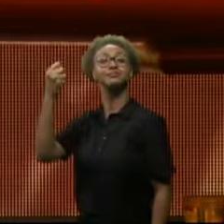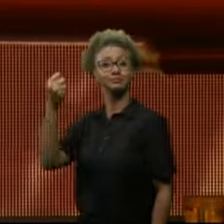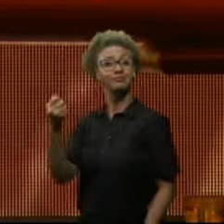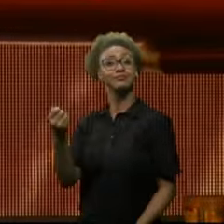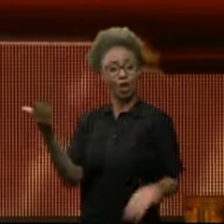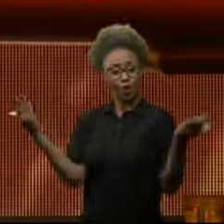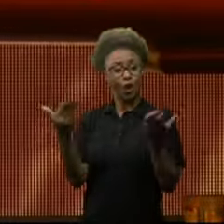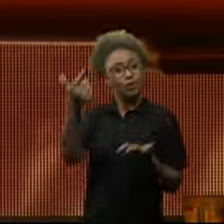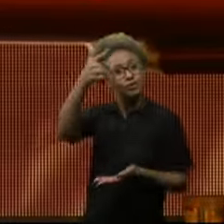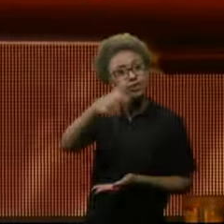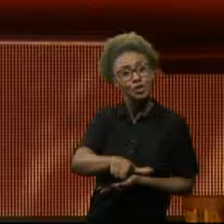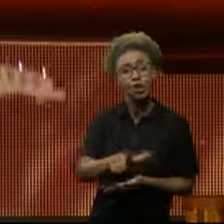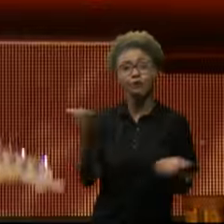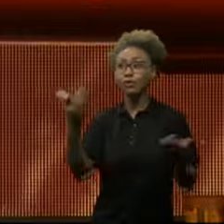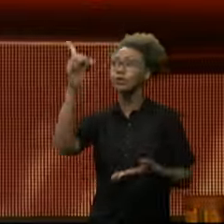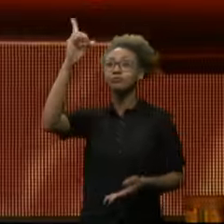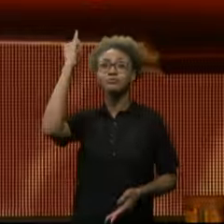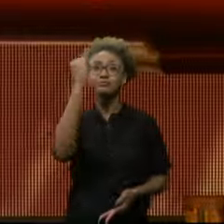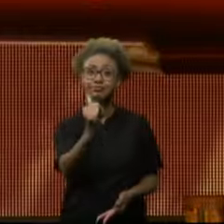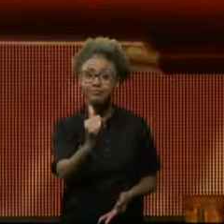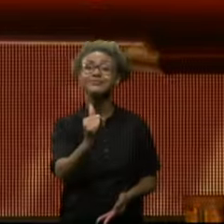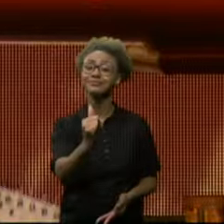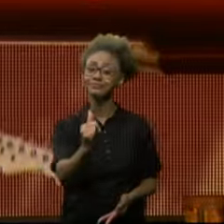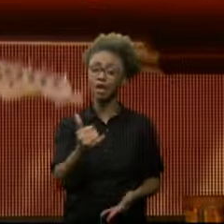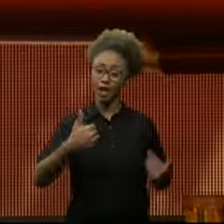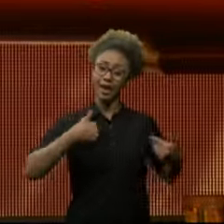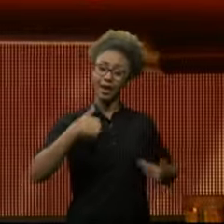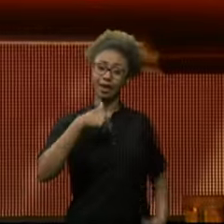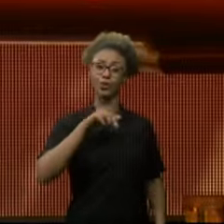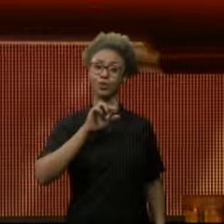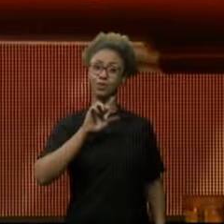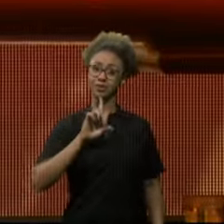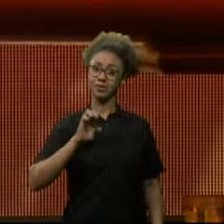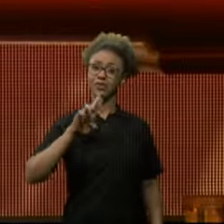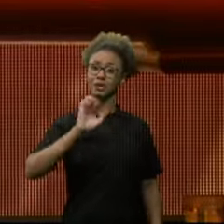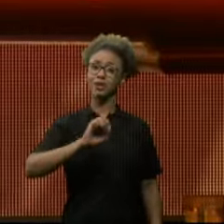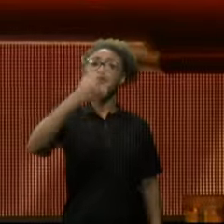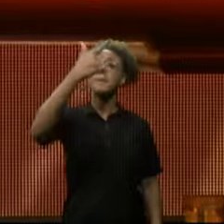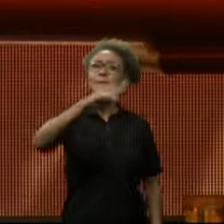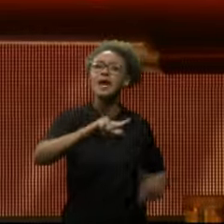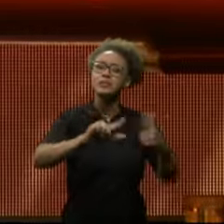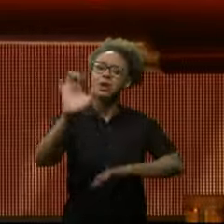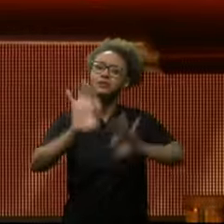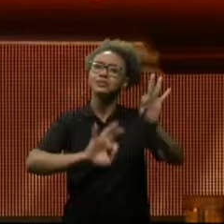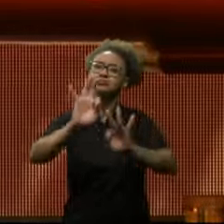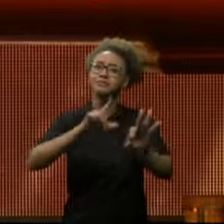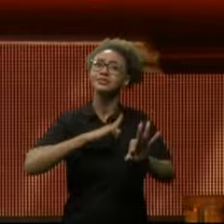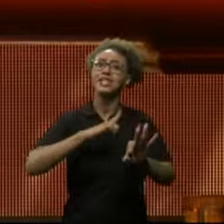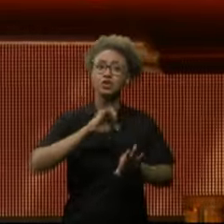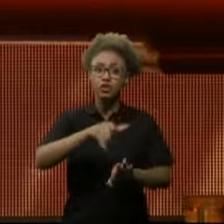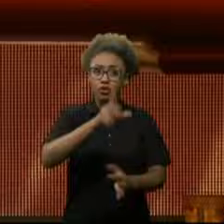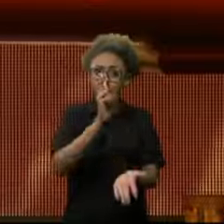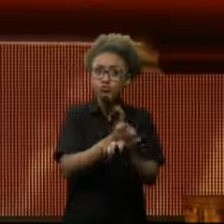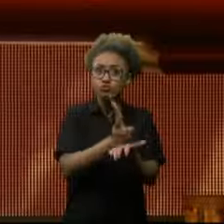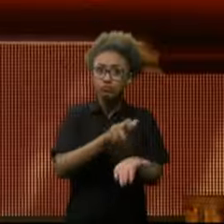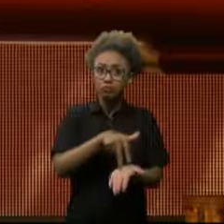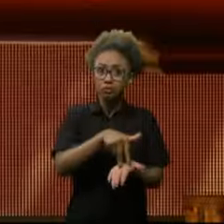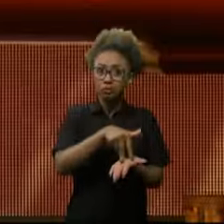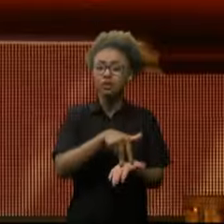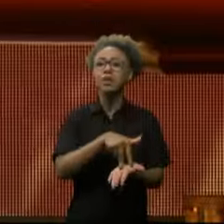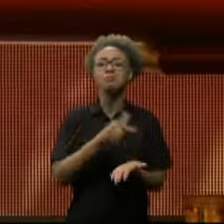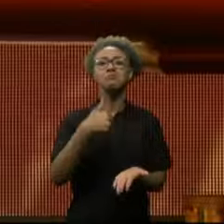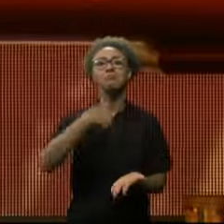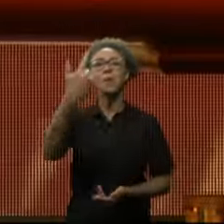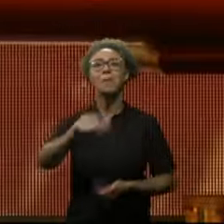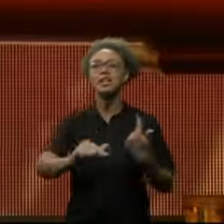Oi e ele te disse eu tenho mais eu tenho muito mais para aqueles que permanece